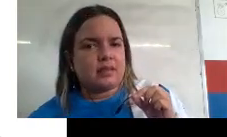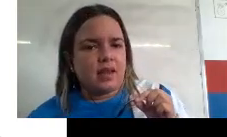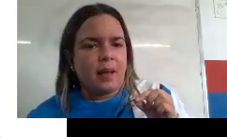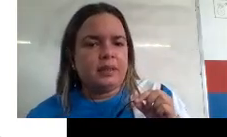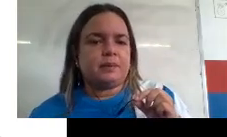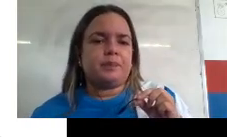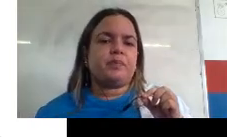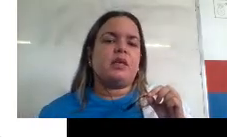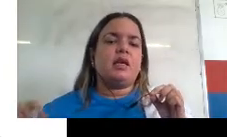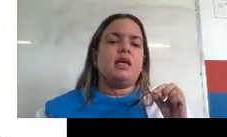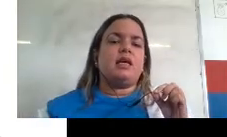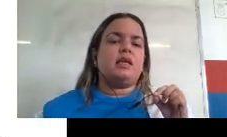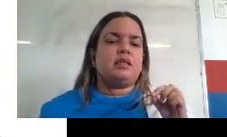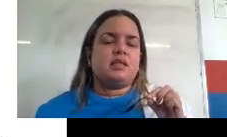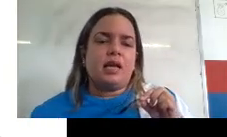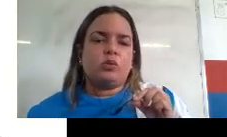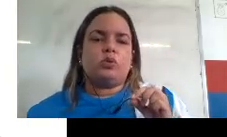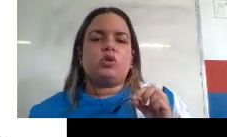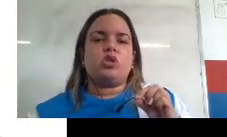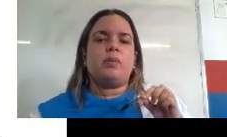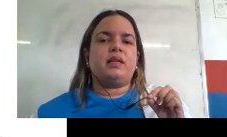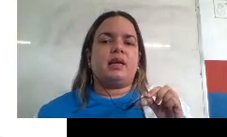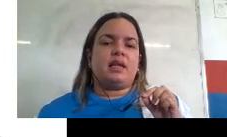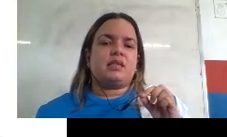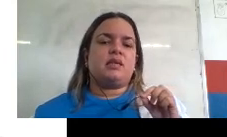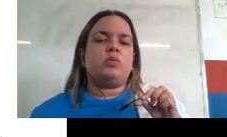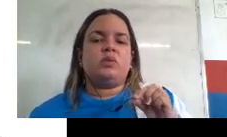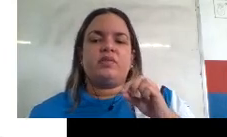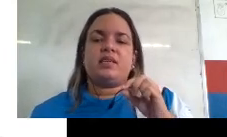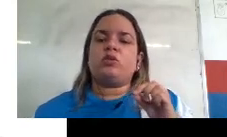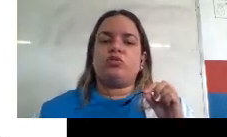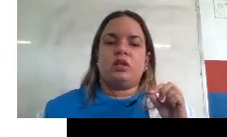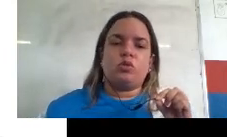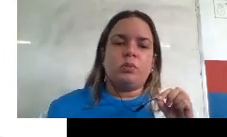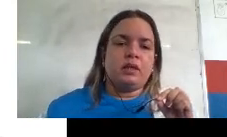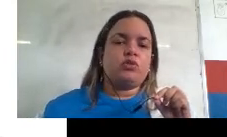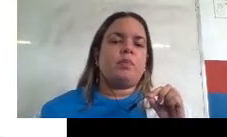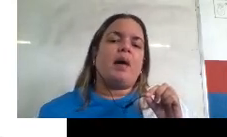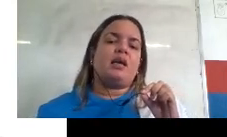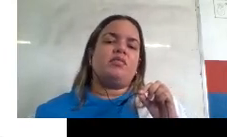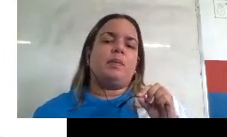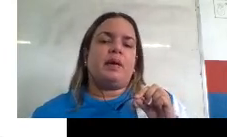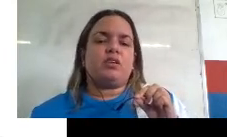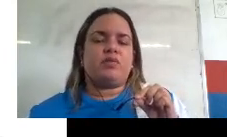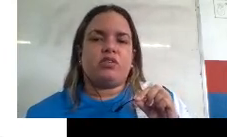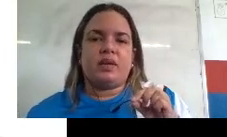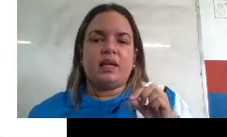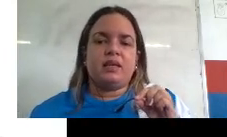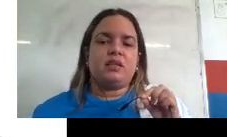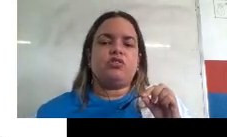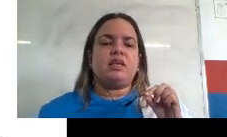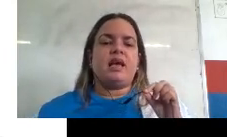Que data será amanhã? Segundo, sobre a Declaração Universal dos Direitos Humanos, marque B para as